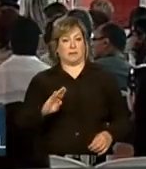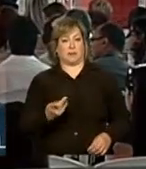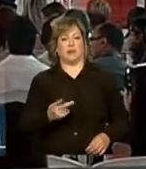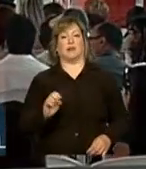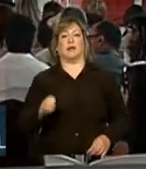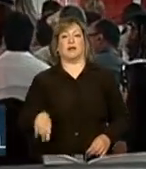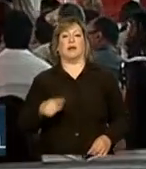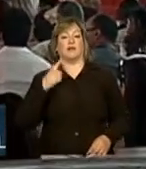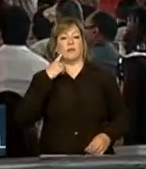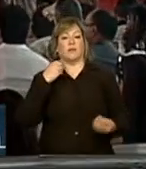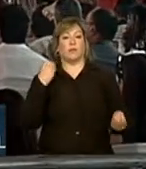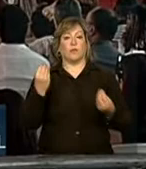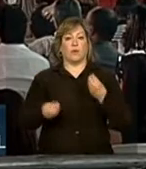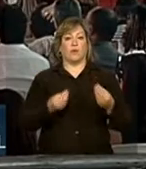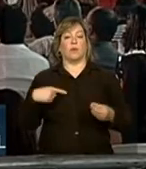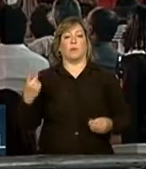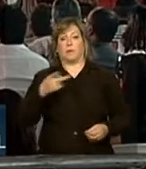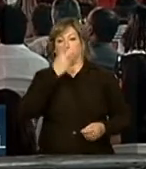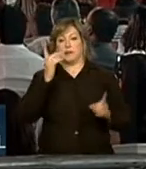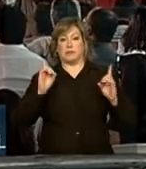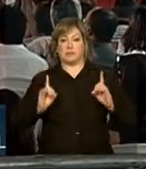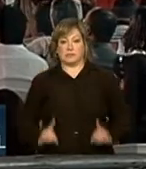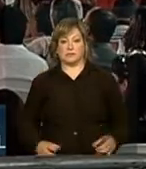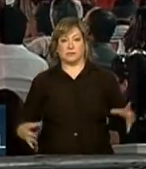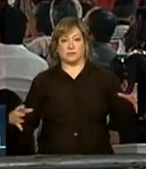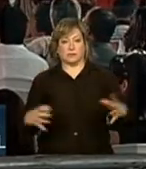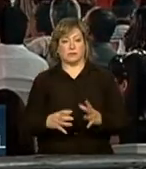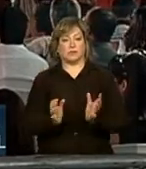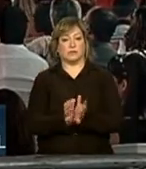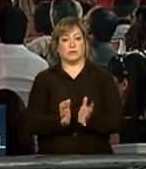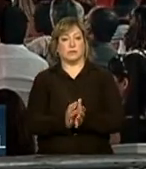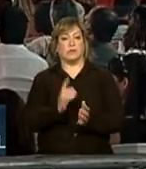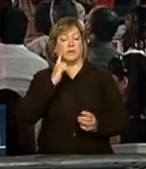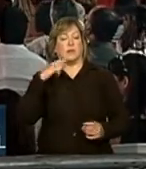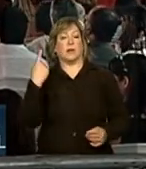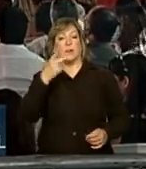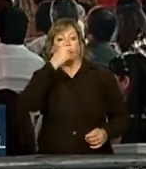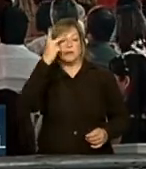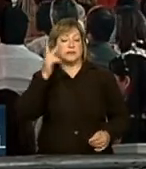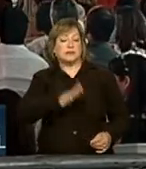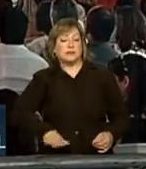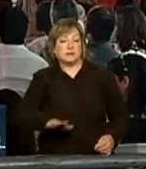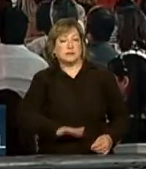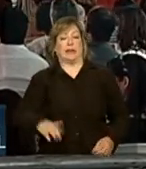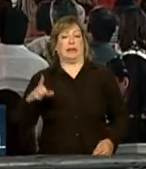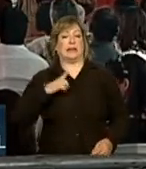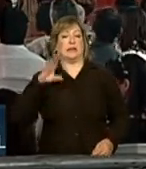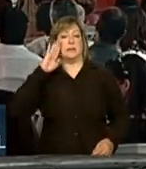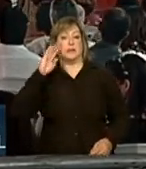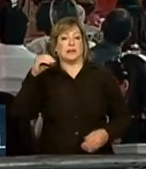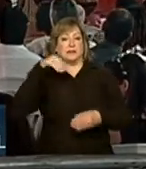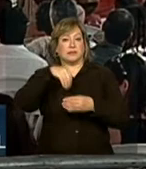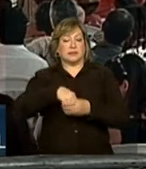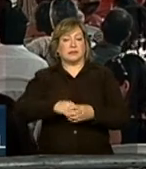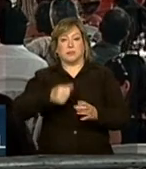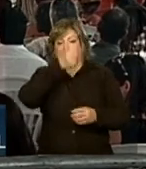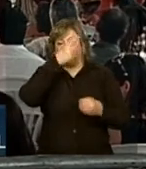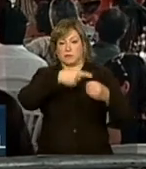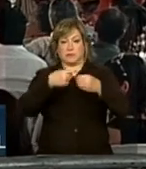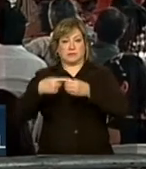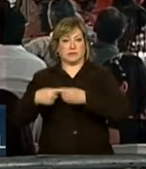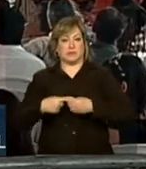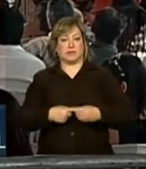se encontram sob medida de proteção, ou seja, para aquelas crianças que têm prioridade no atendimento nas instituições municipais.